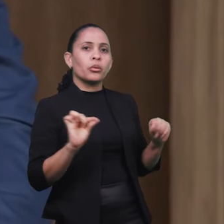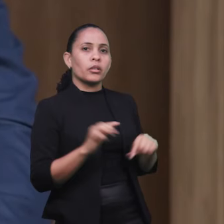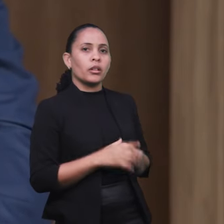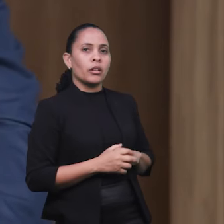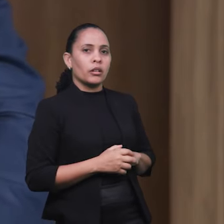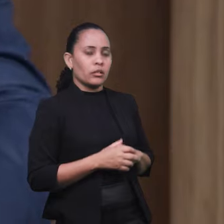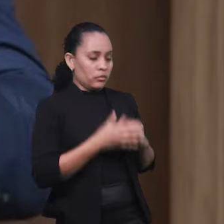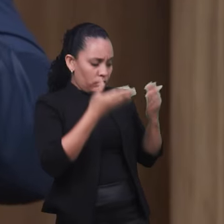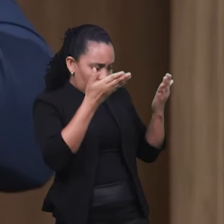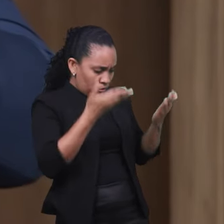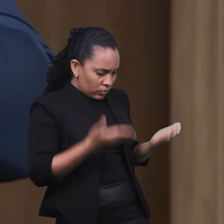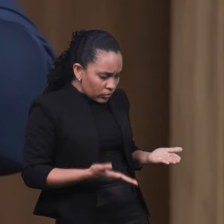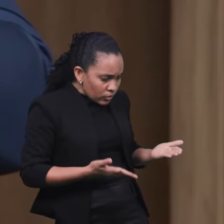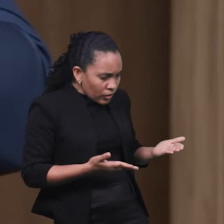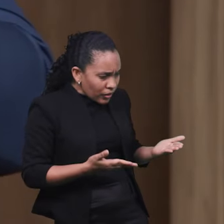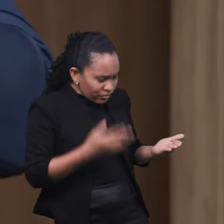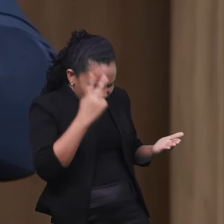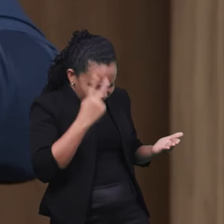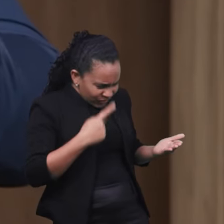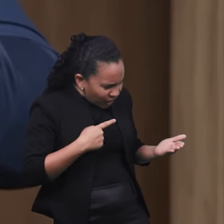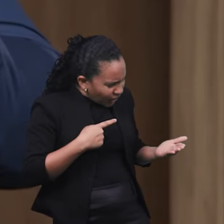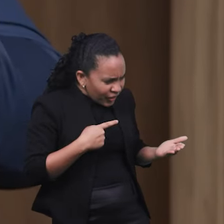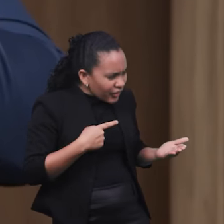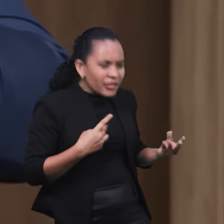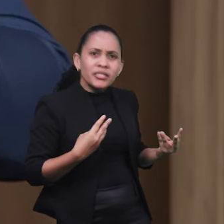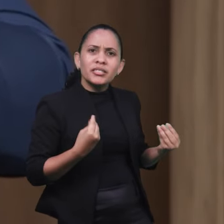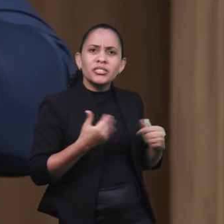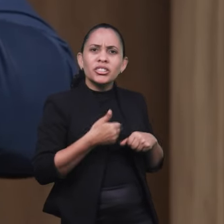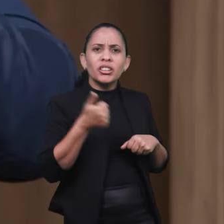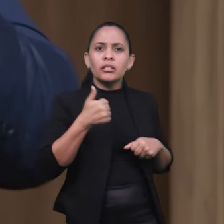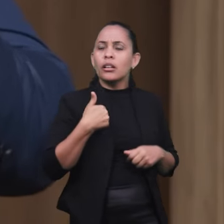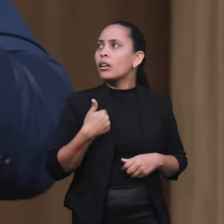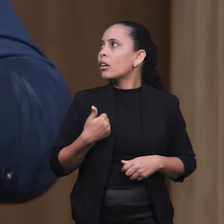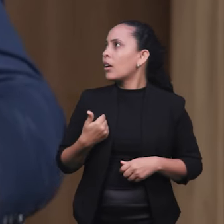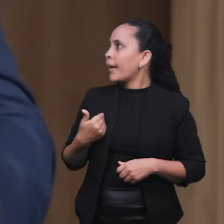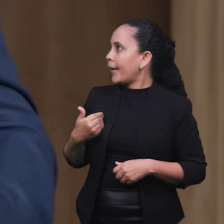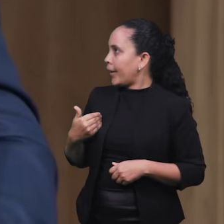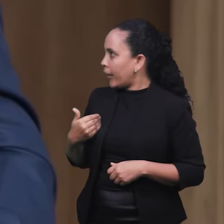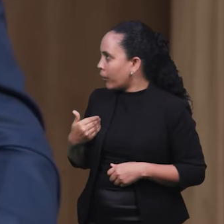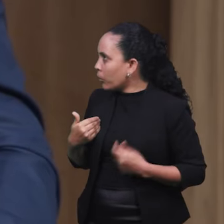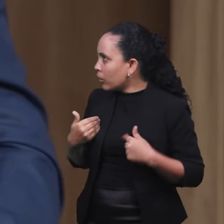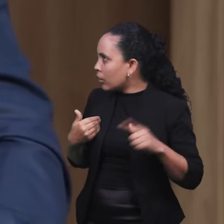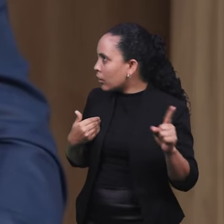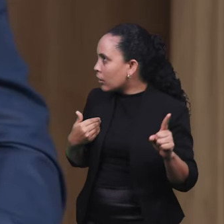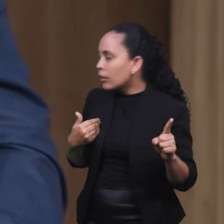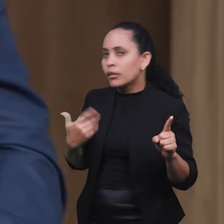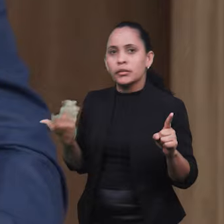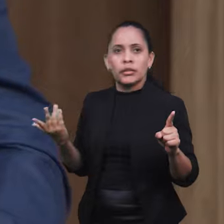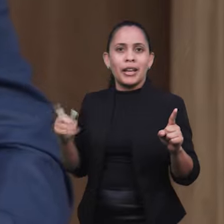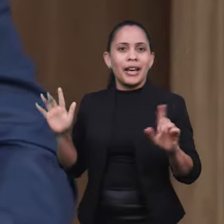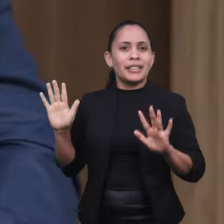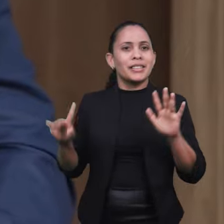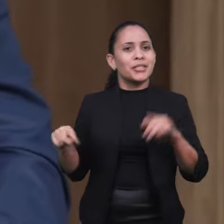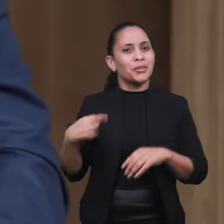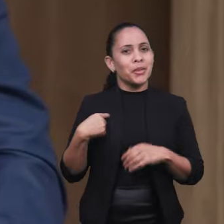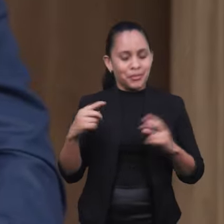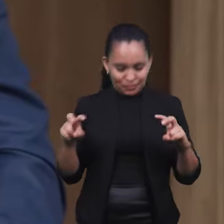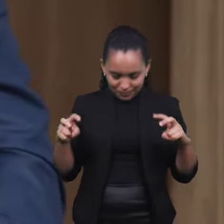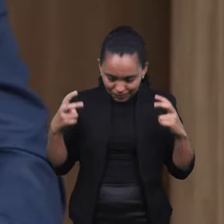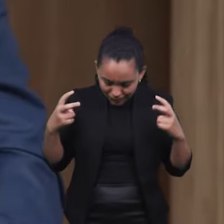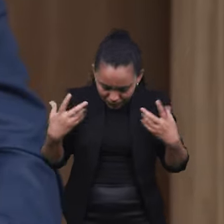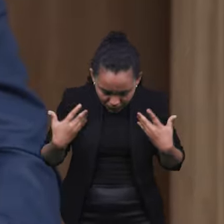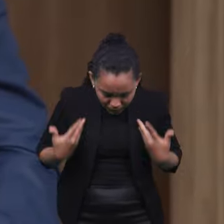né, inadequação como homem. Eu não sou a pessoa mais indicada, Senhor. E às vezes nós nos julgamos assim,